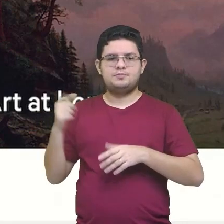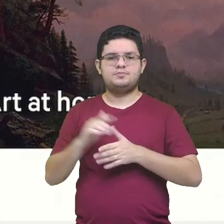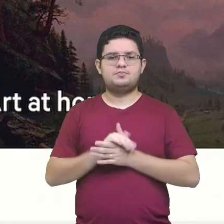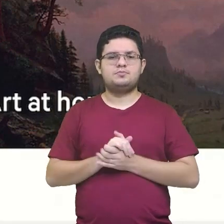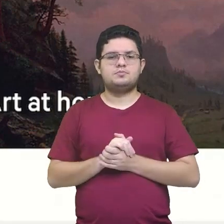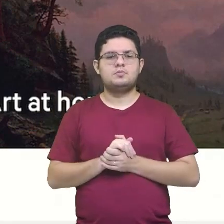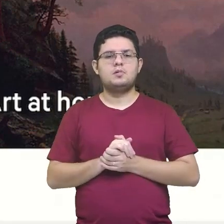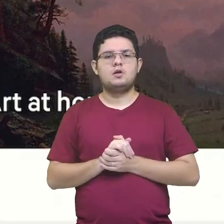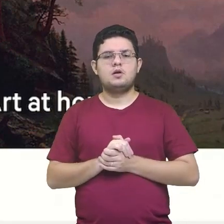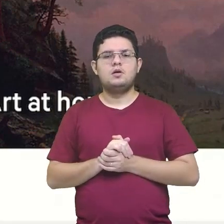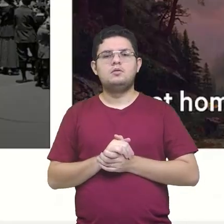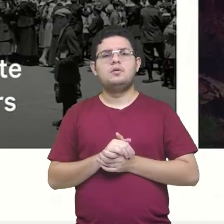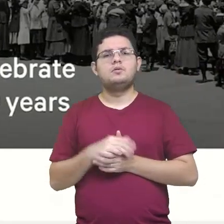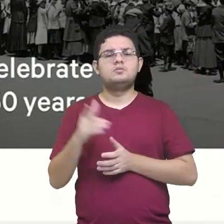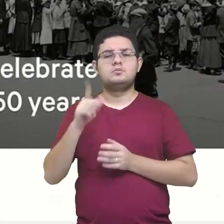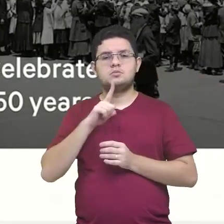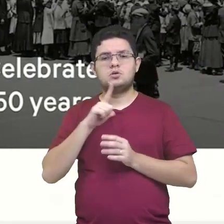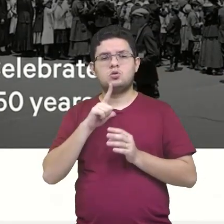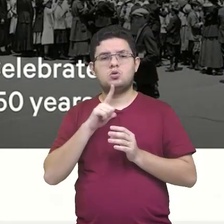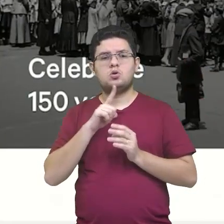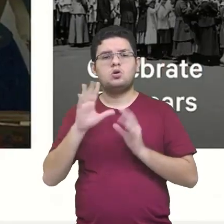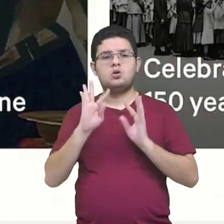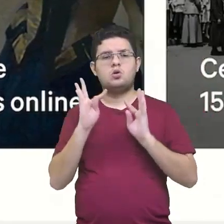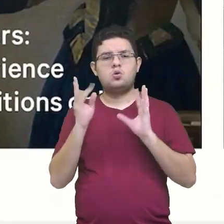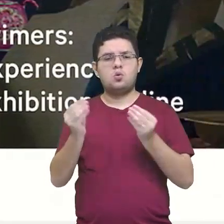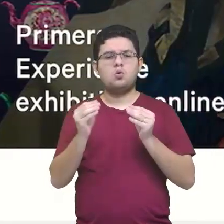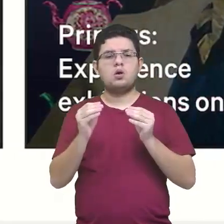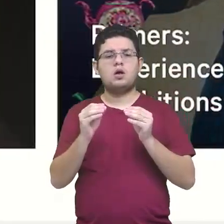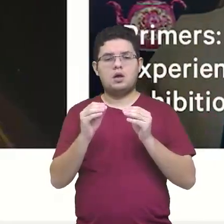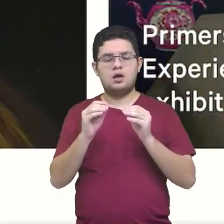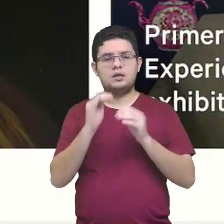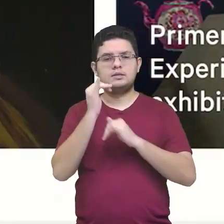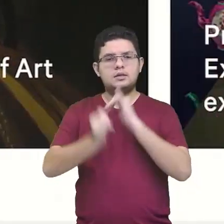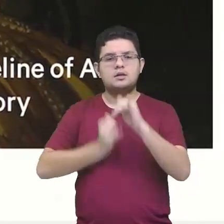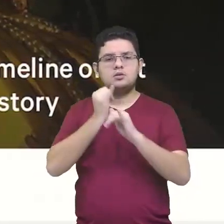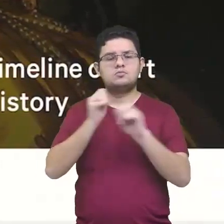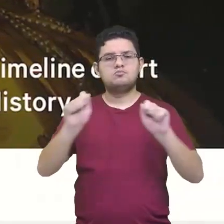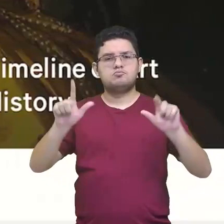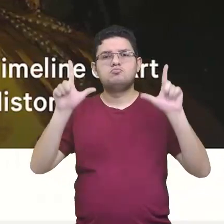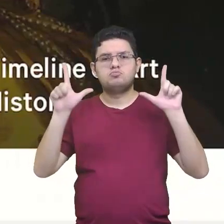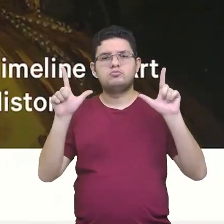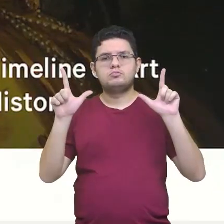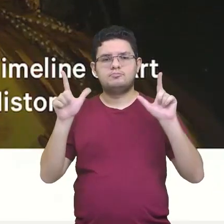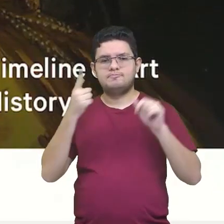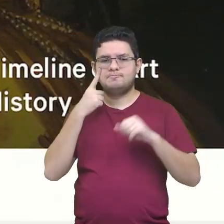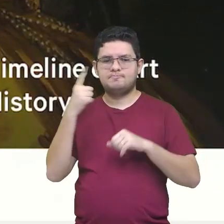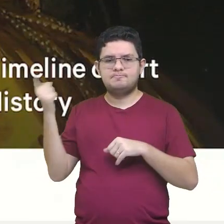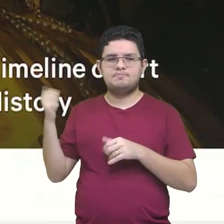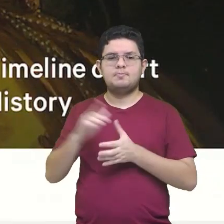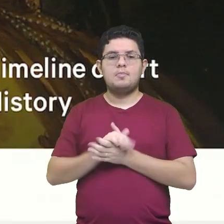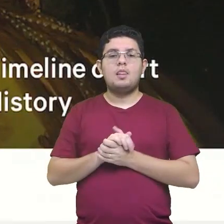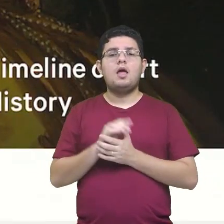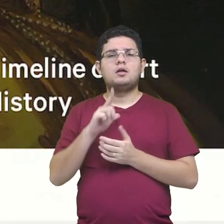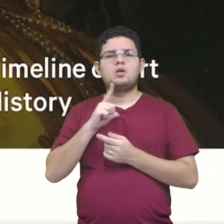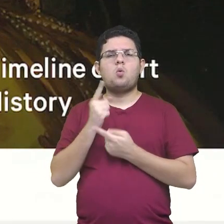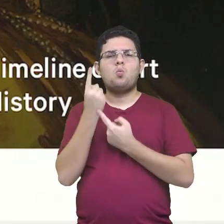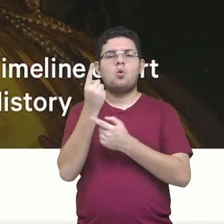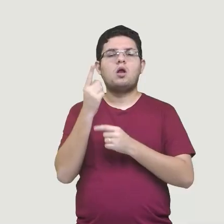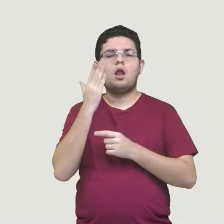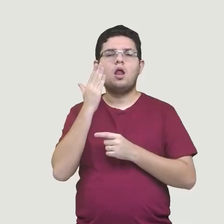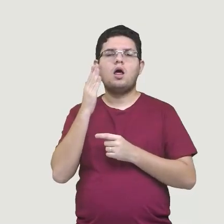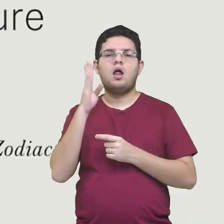é tudo que tem online que vocês podem dar uma olhadinha, né? E tem uma coisa que é legal desse museu, é que ele